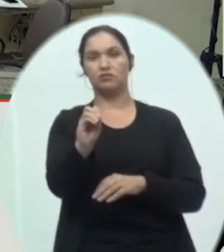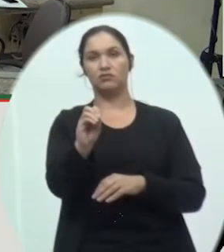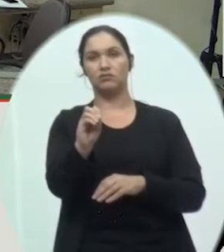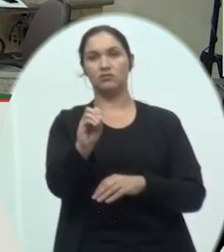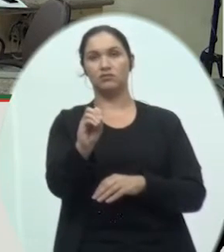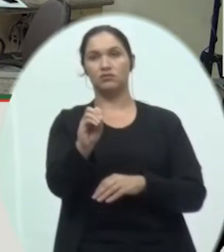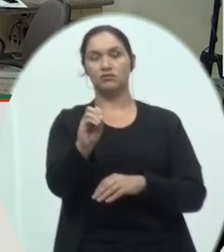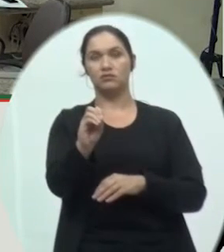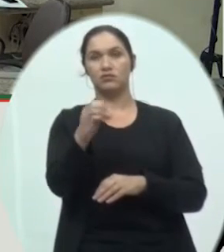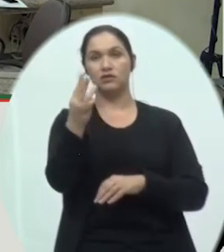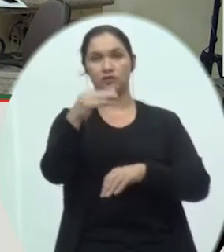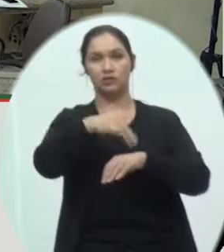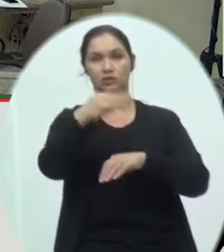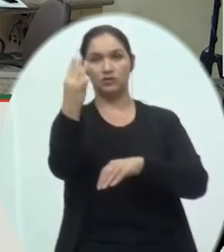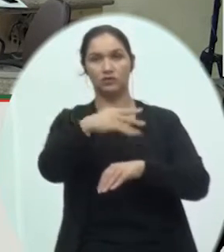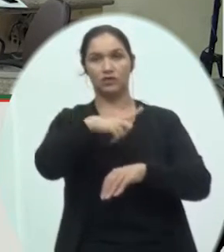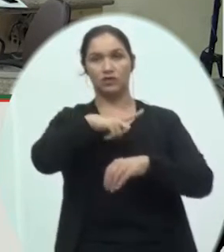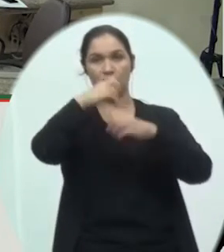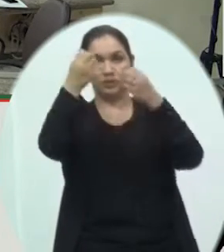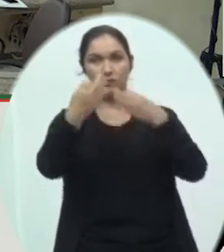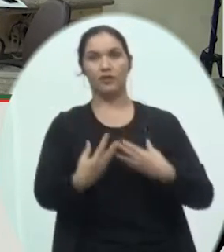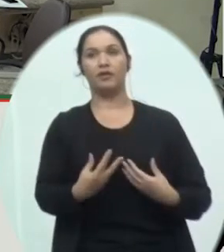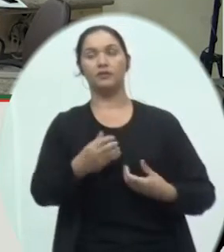Vossa Excelência dispõe de 3 minutos e 30.